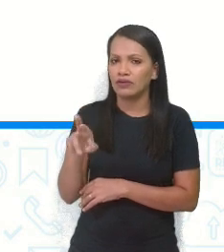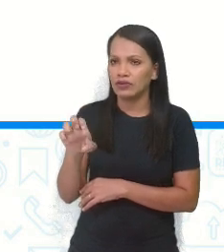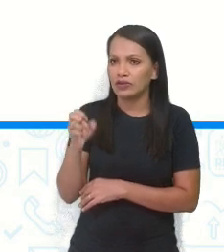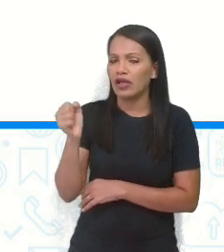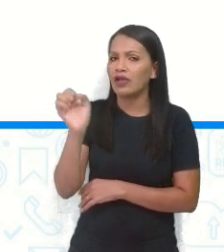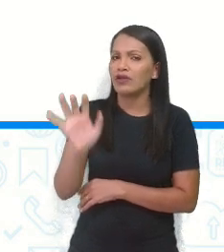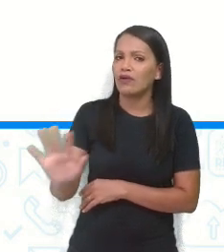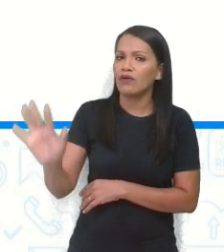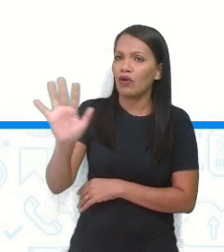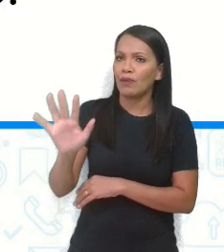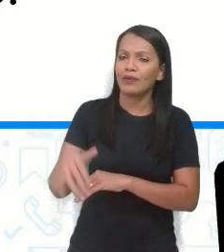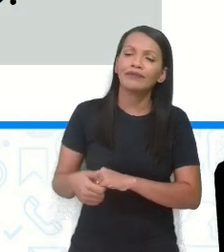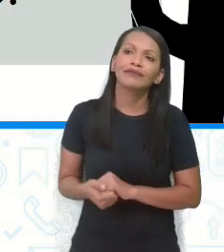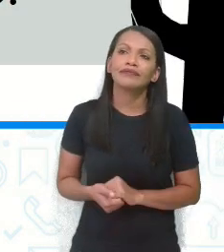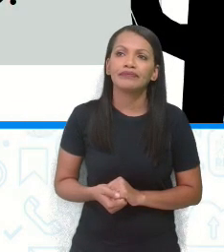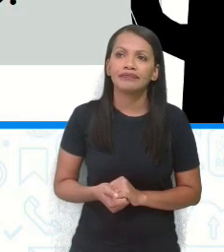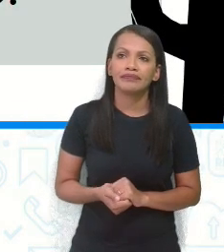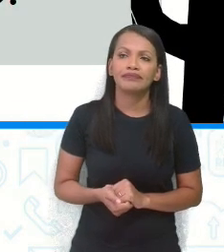medieval.